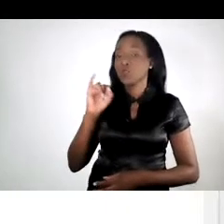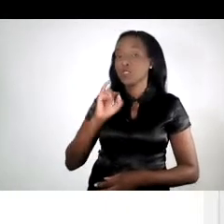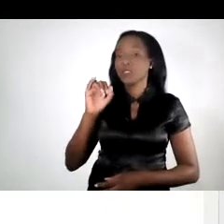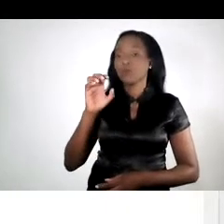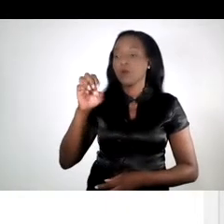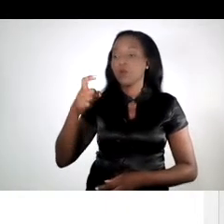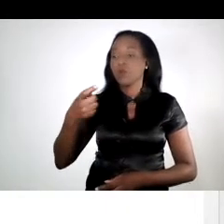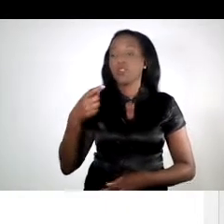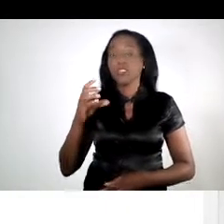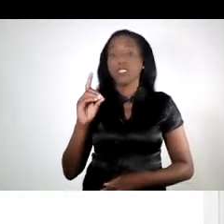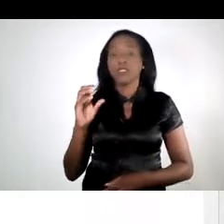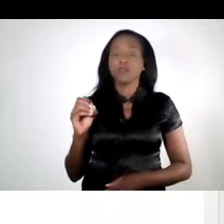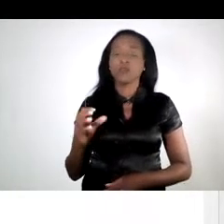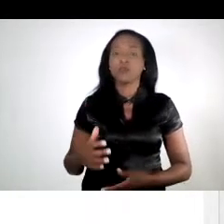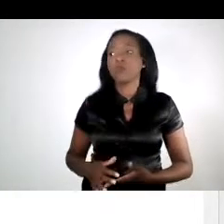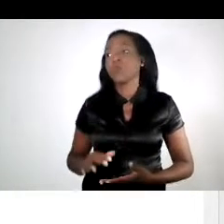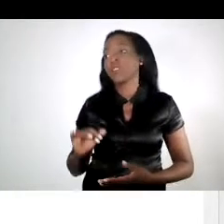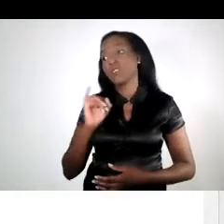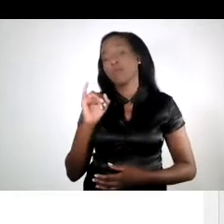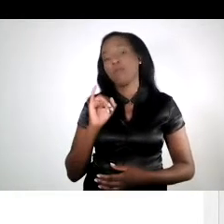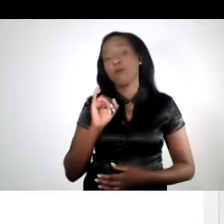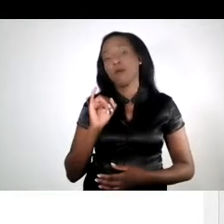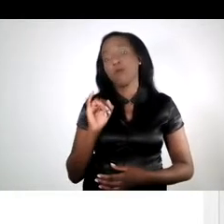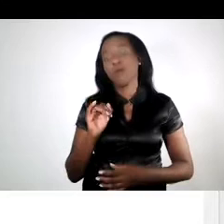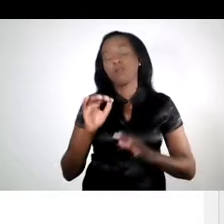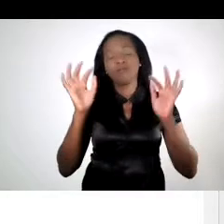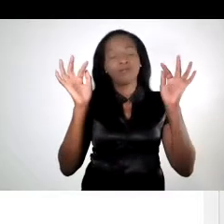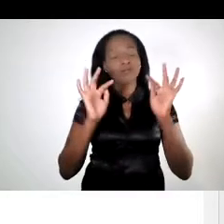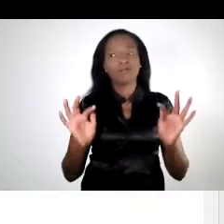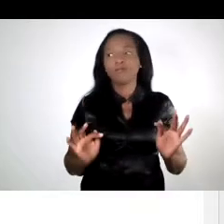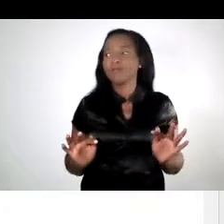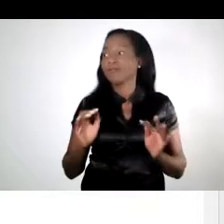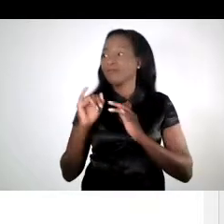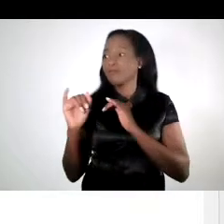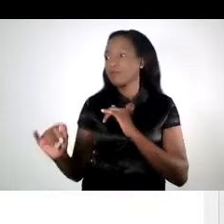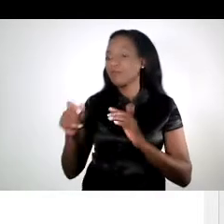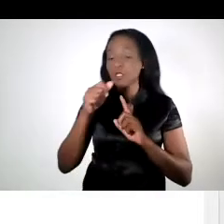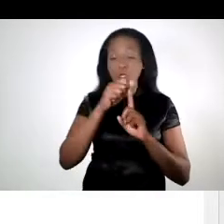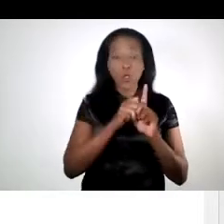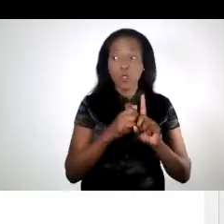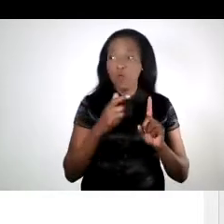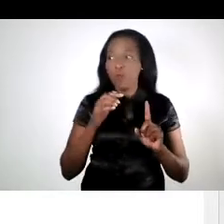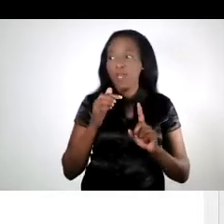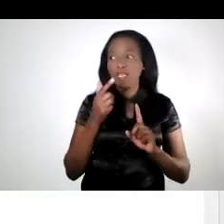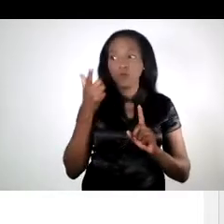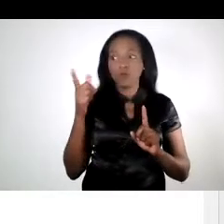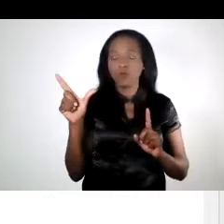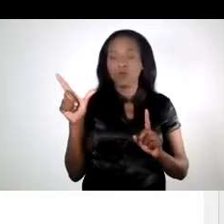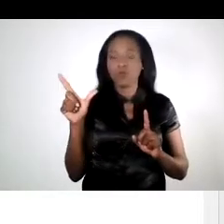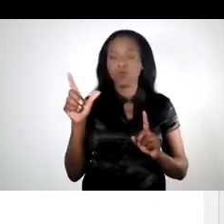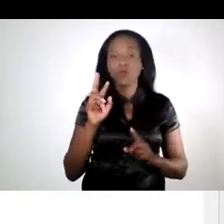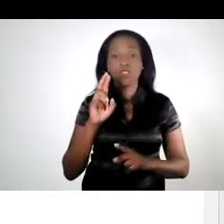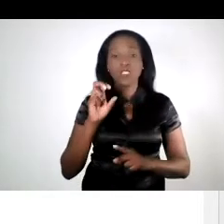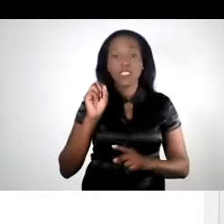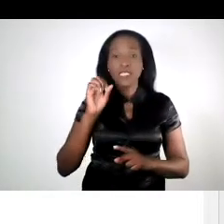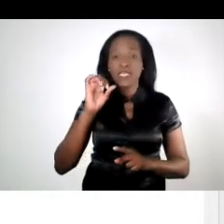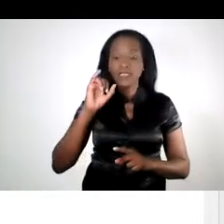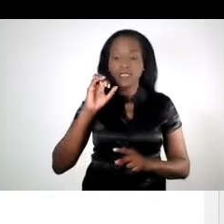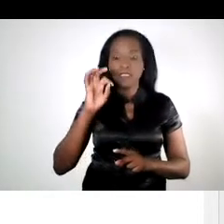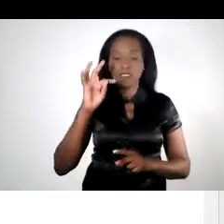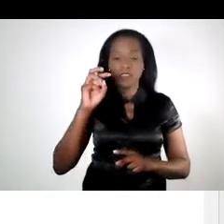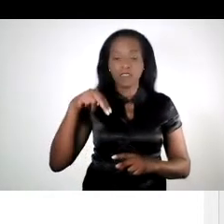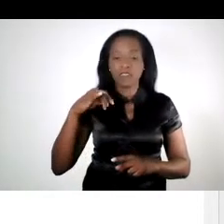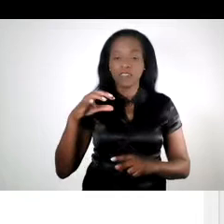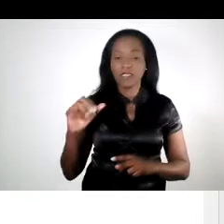irmão, olha só, que feliz notícia. No mês que vem, Resistência e eu faremos um puxirão